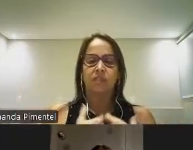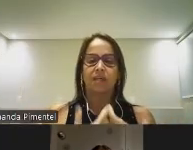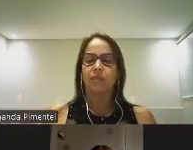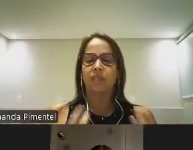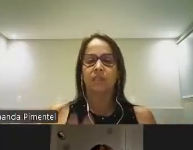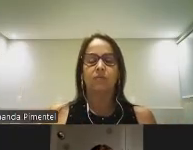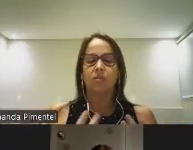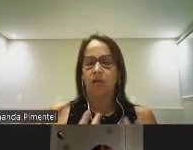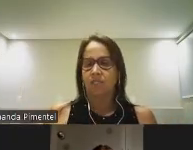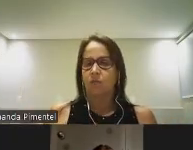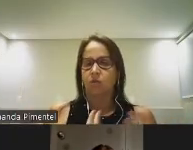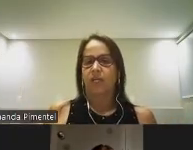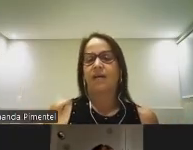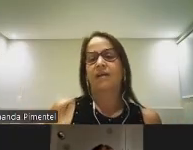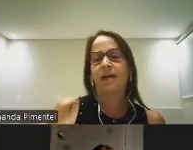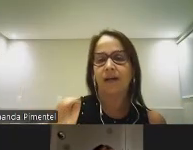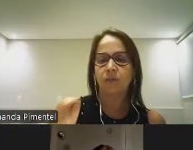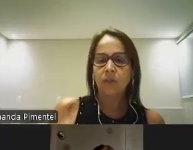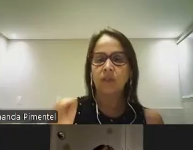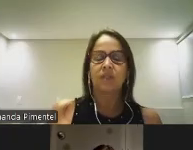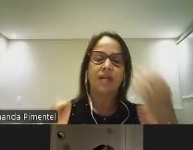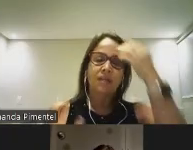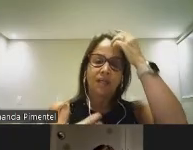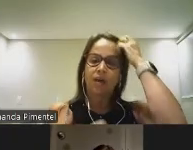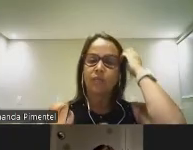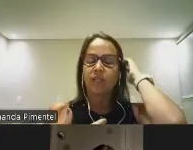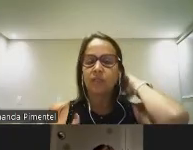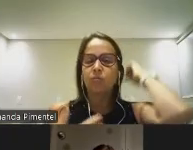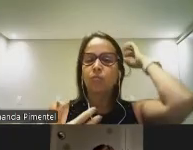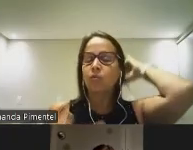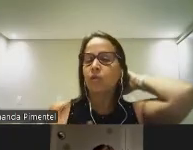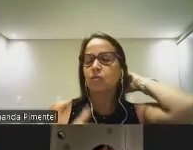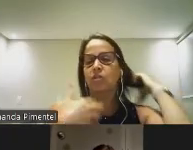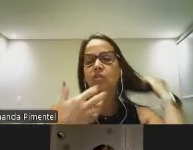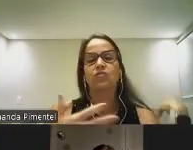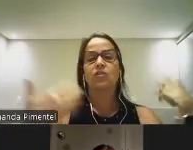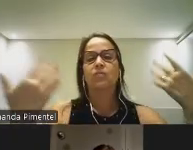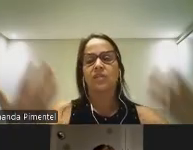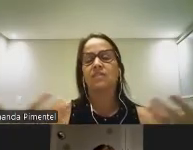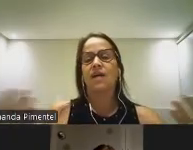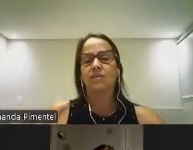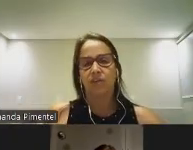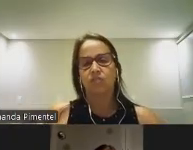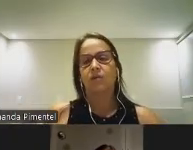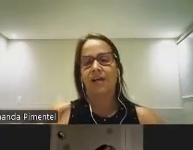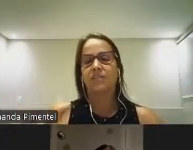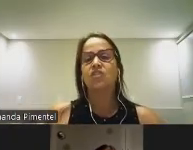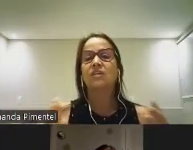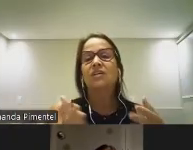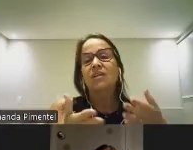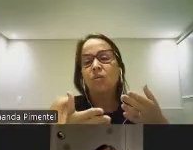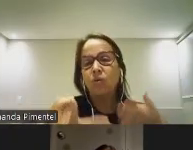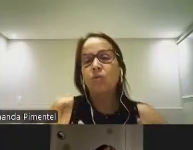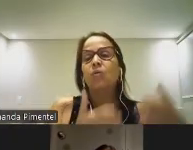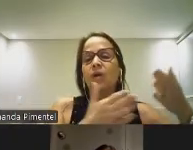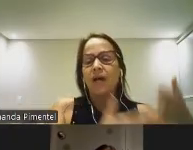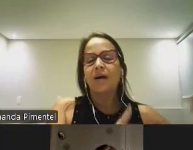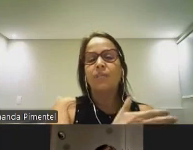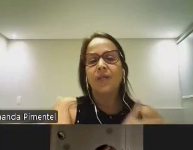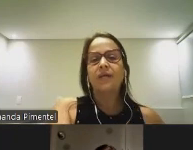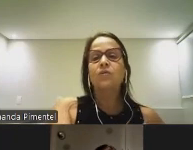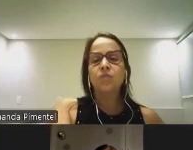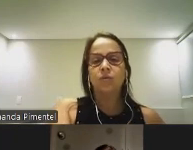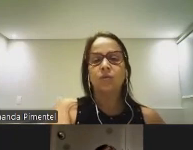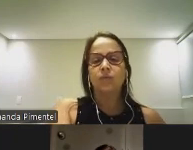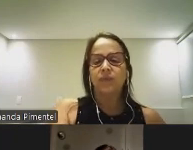Então, a gente termina tendo um coração sobrecarregado, né, e aumentando muito os riscos de doenças cardiovasculares com